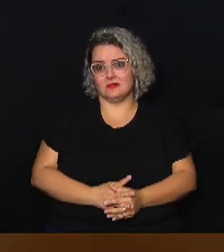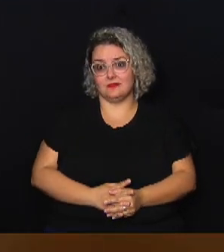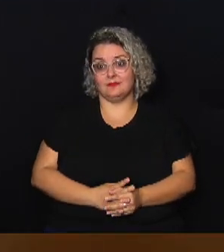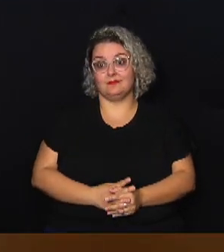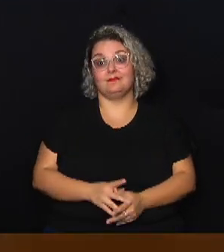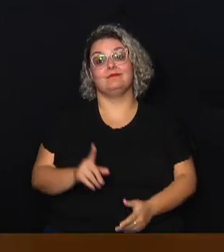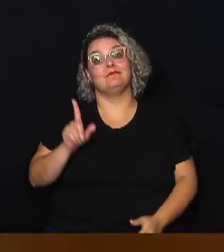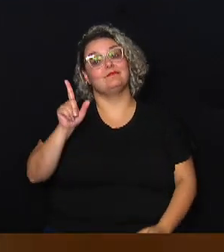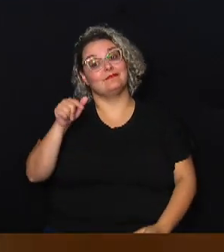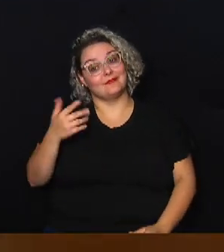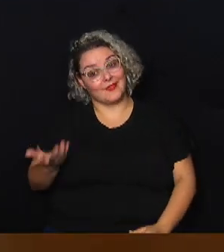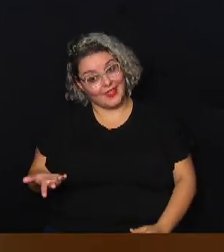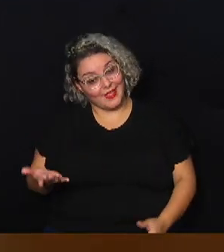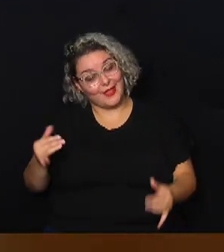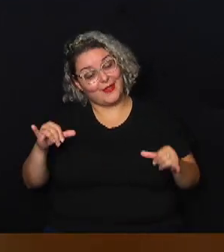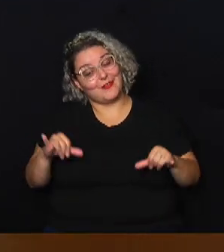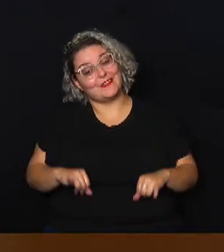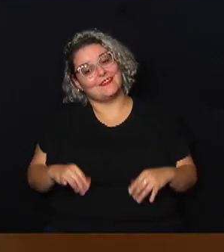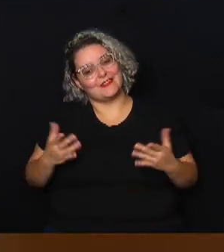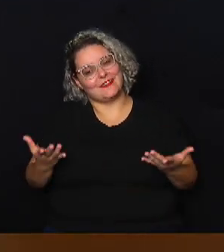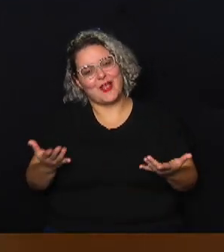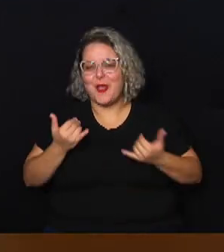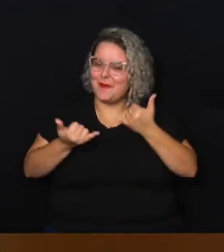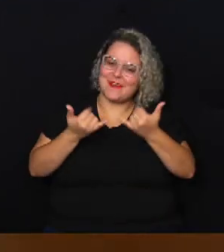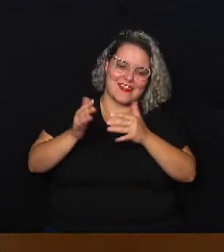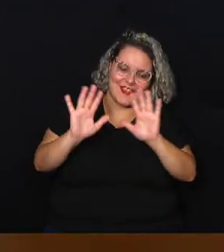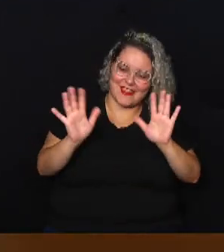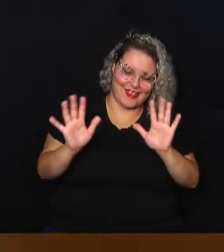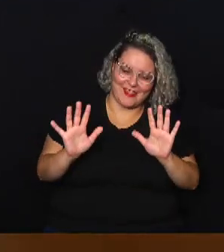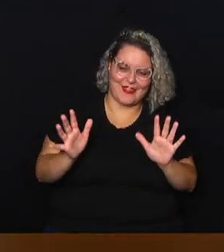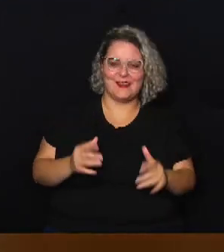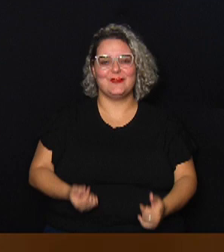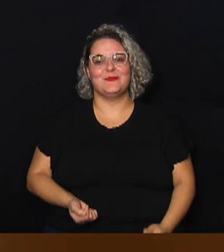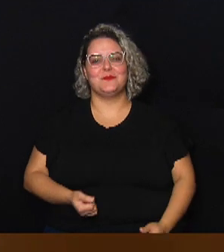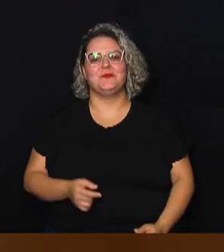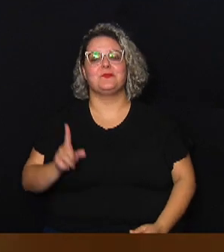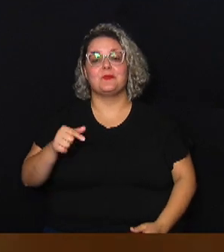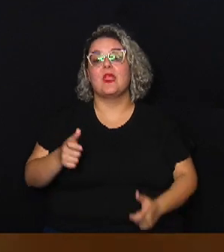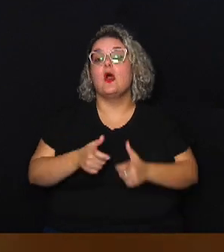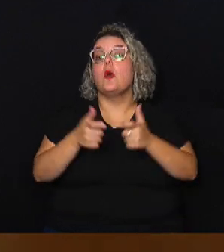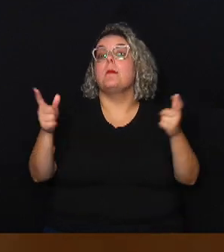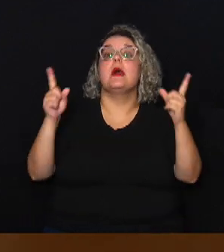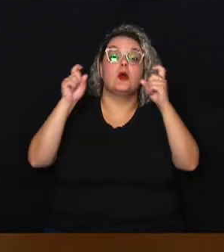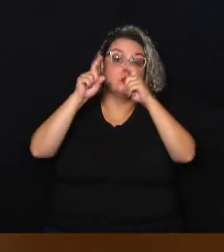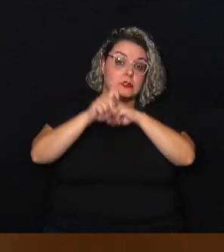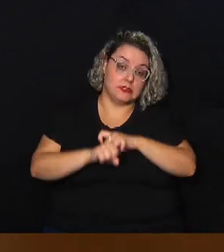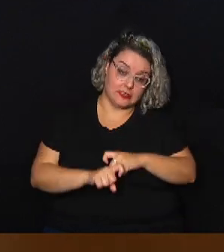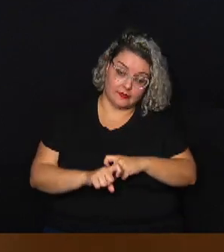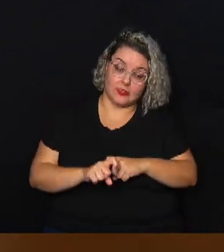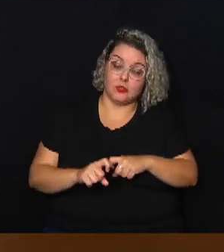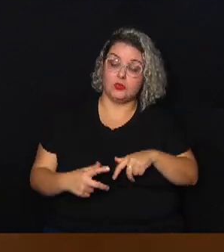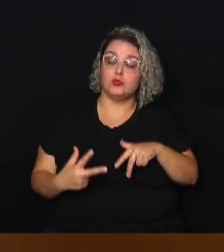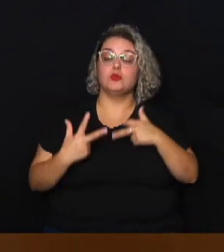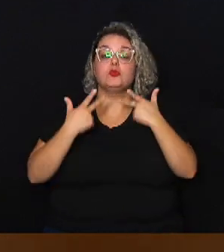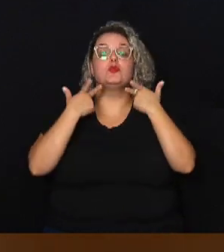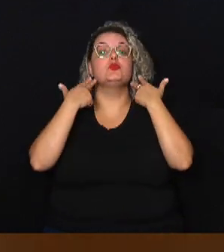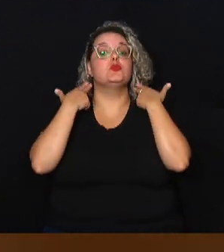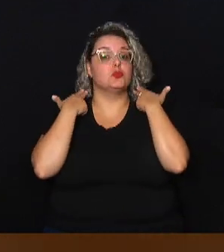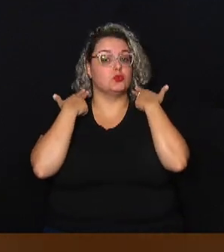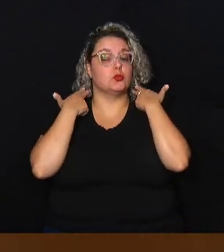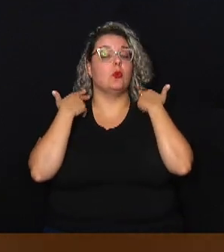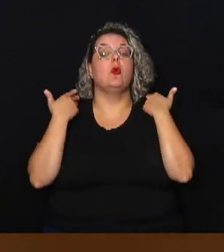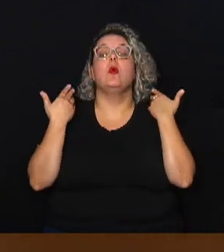preço. Mas não, brincadeira. É o maior desafio na cirurgia plástica, porque